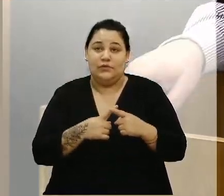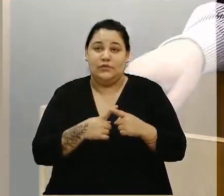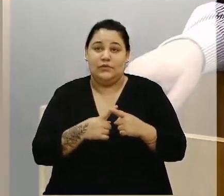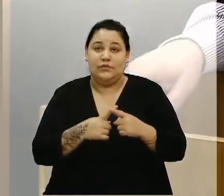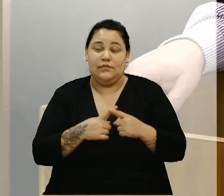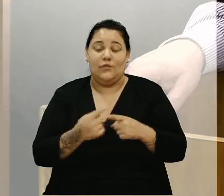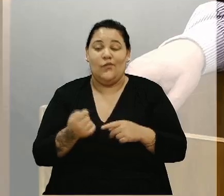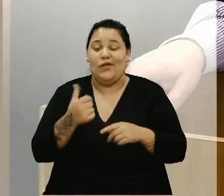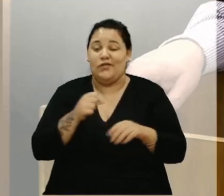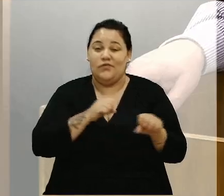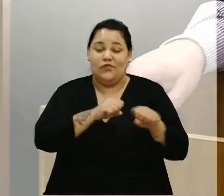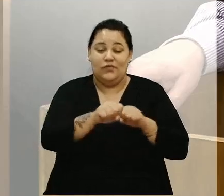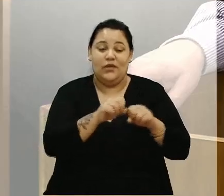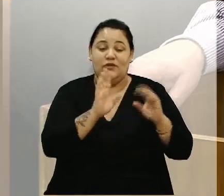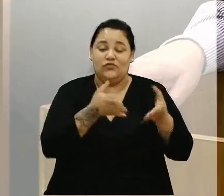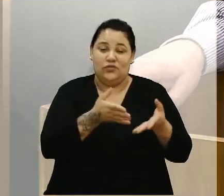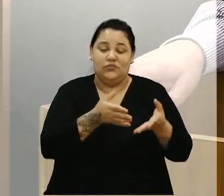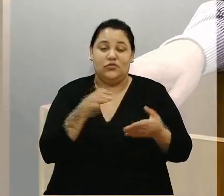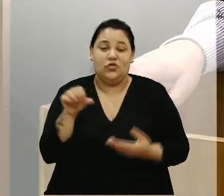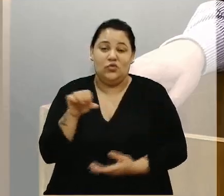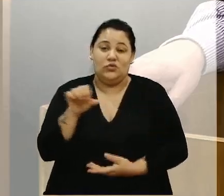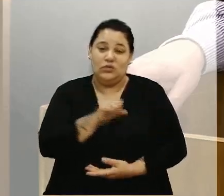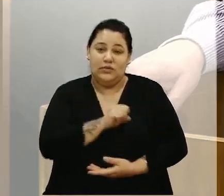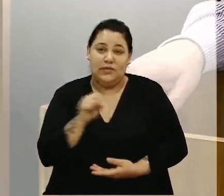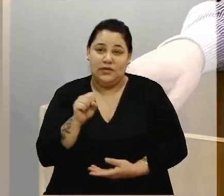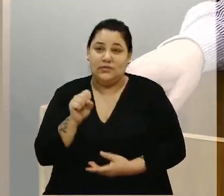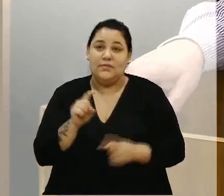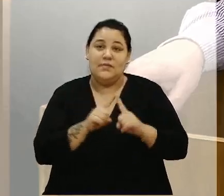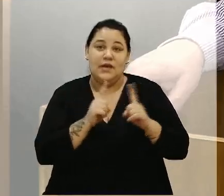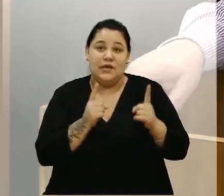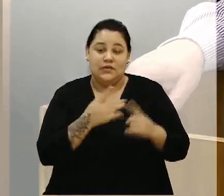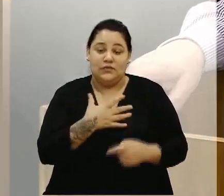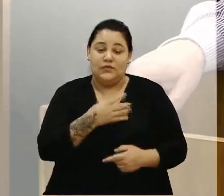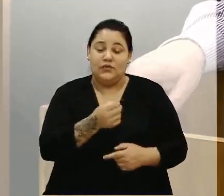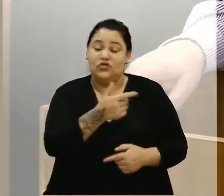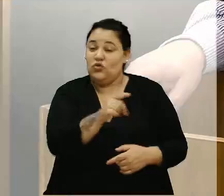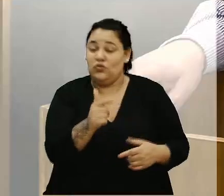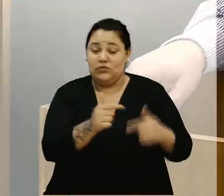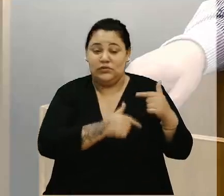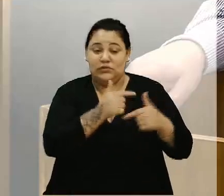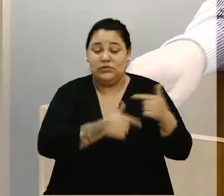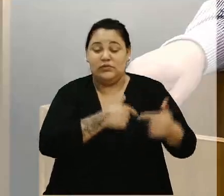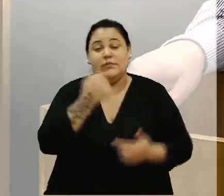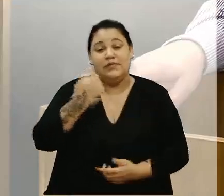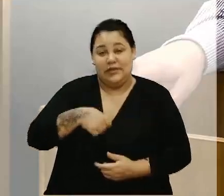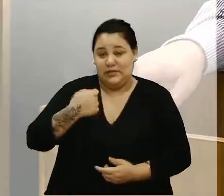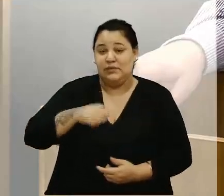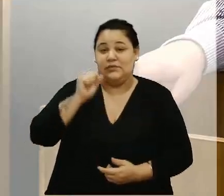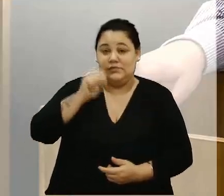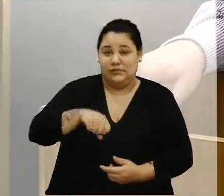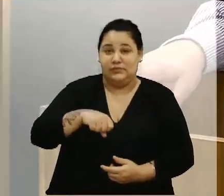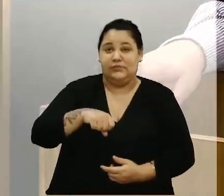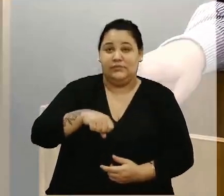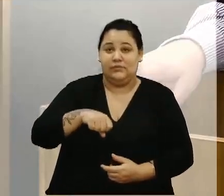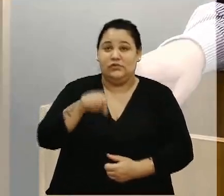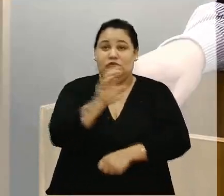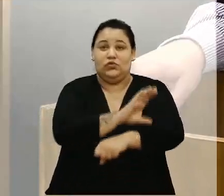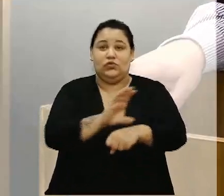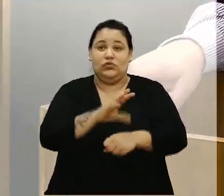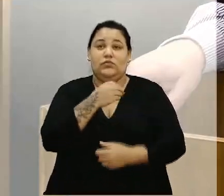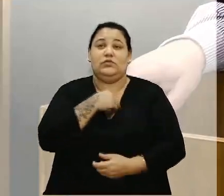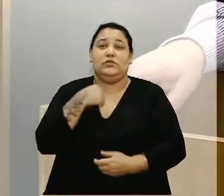9º semestre, né? Mas os filhos dos trabalhadores precisam do curso de medicina